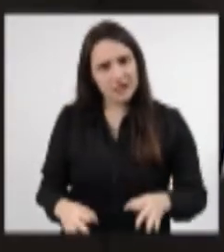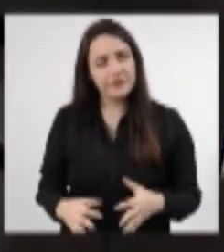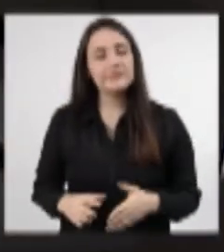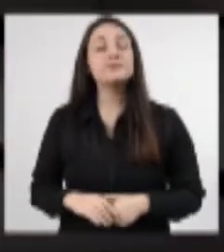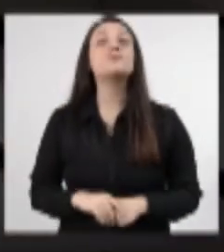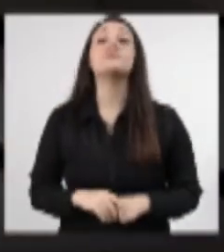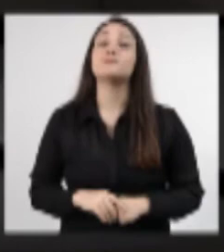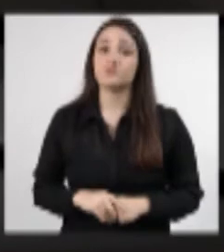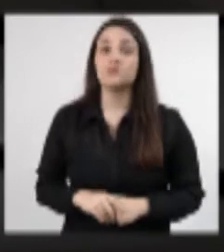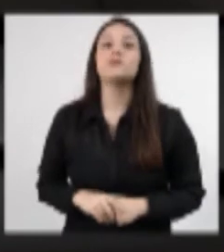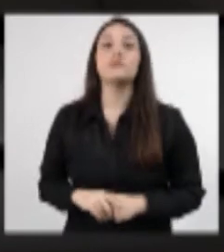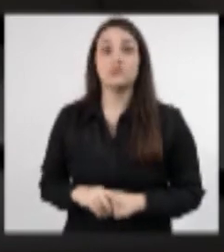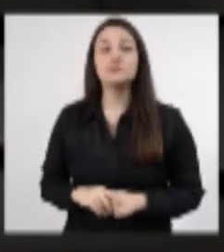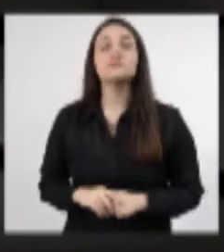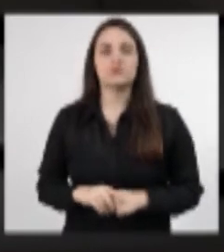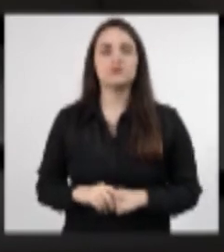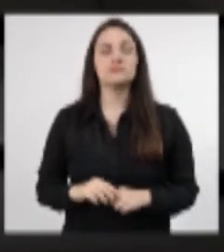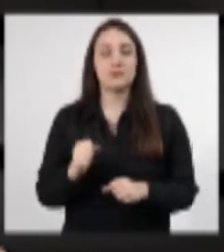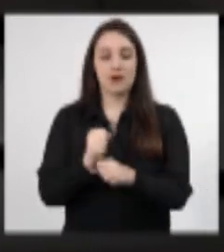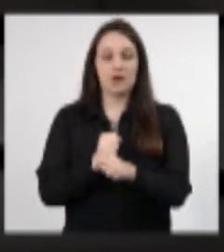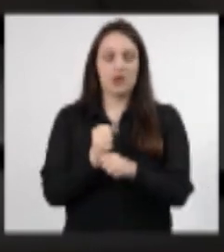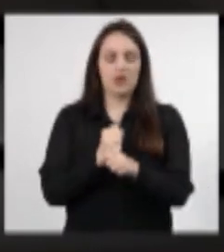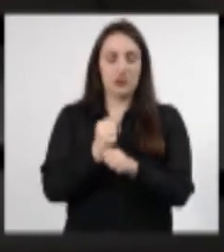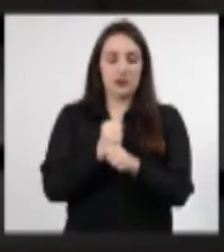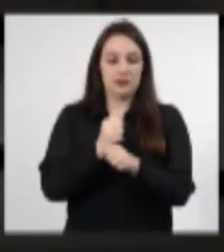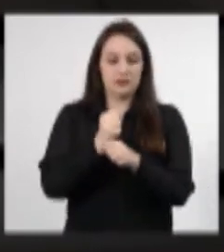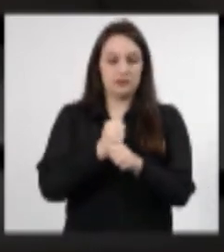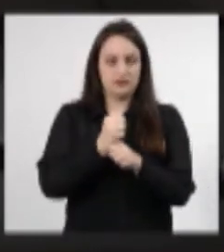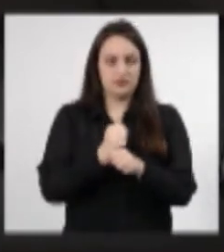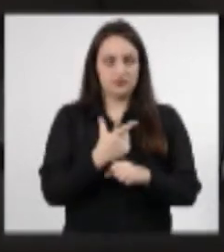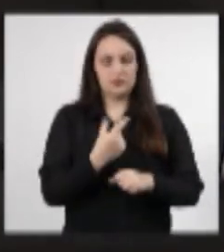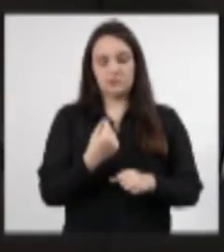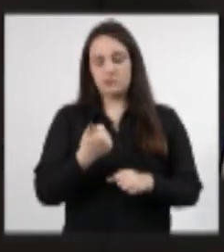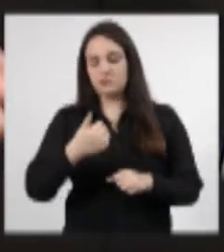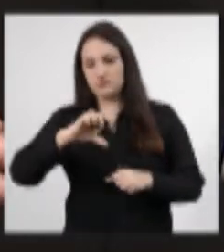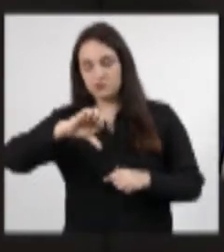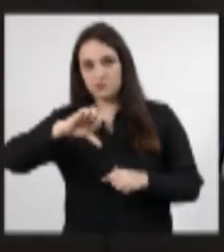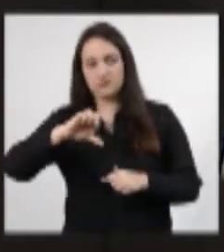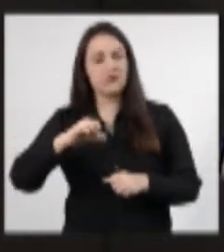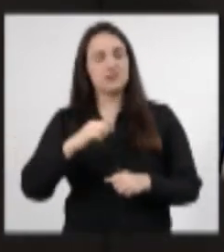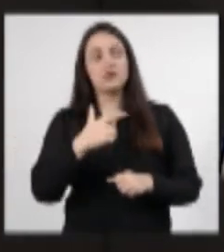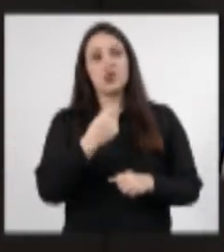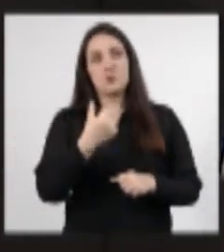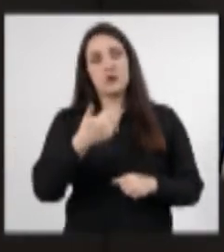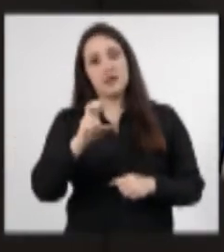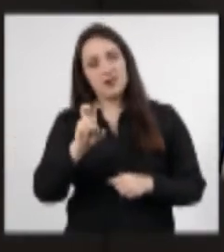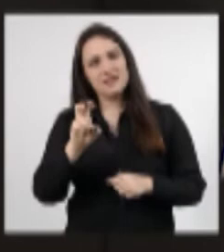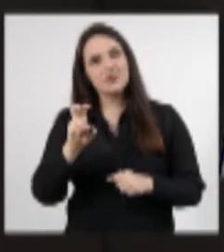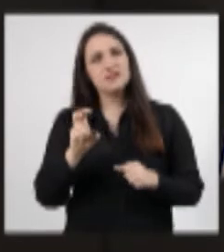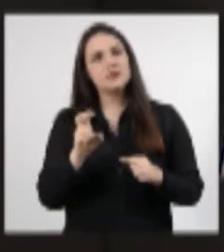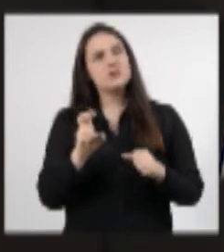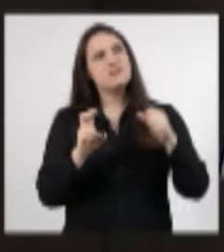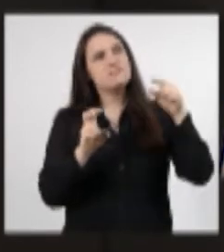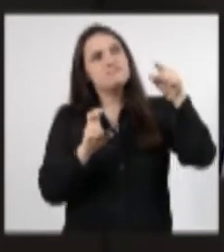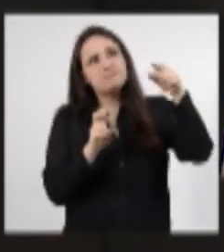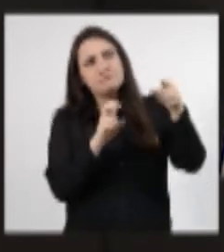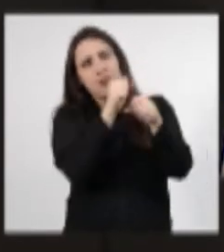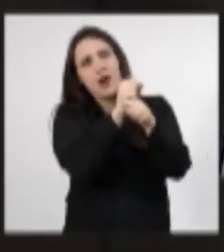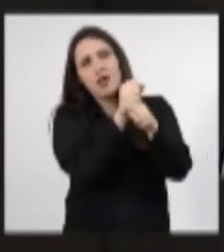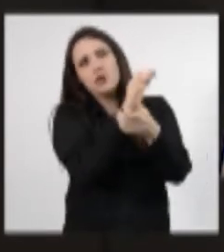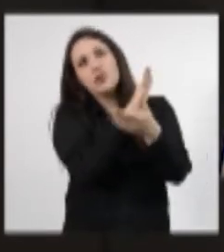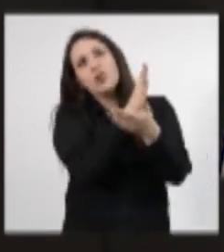mesmo tempo que no estado de Mato Grosso do Sul, desde o ano de 2015, há redução ano a ano do número de